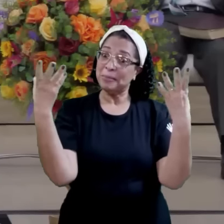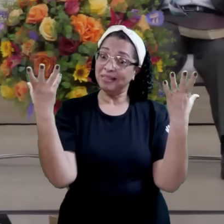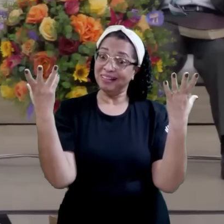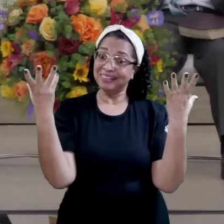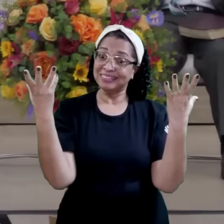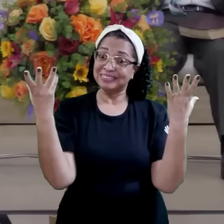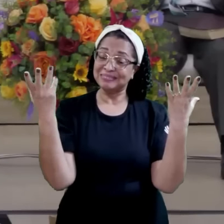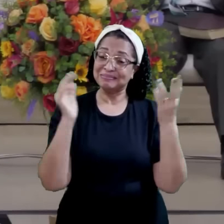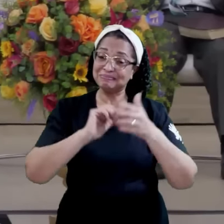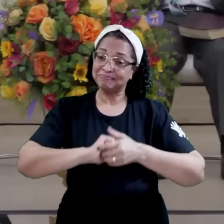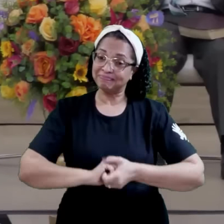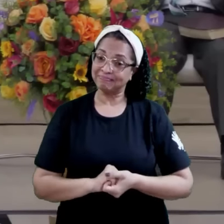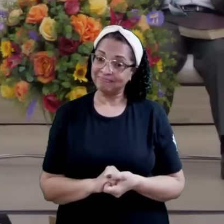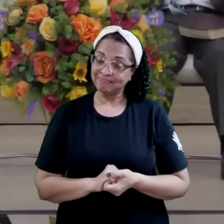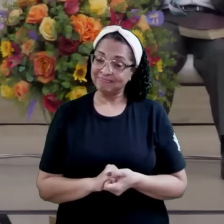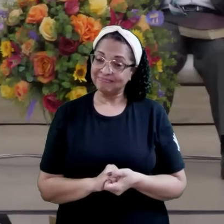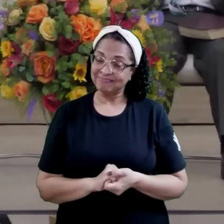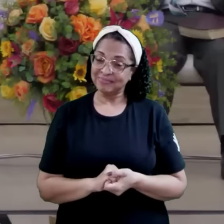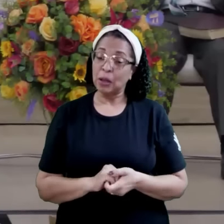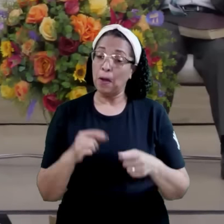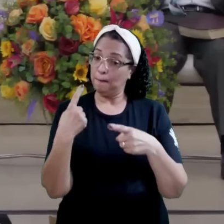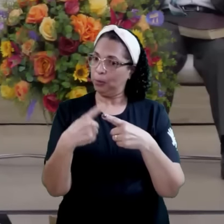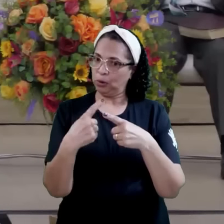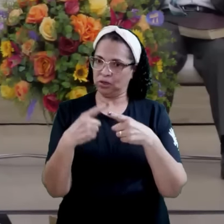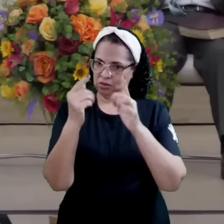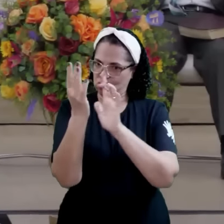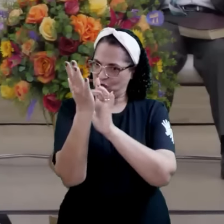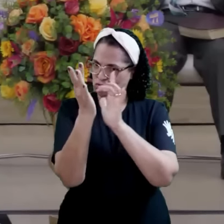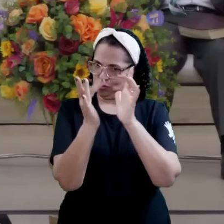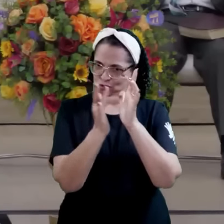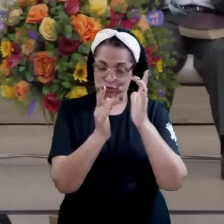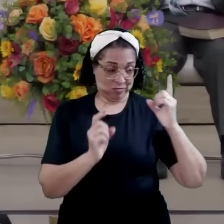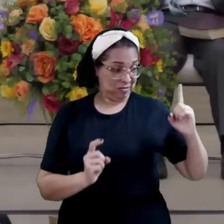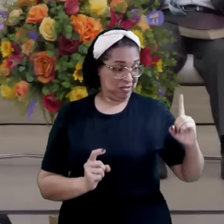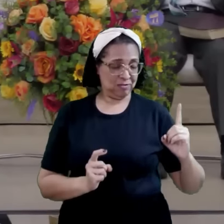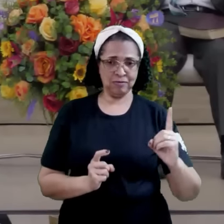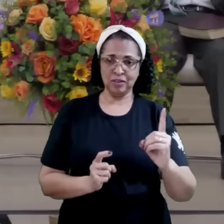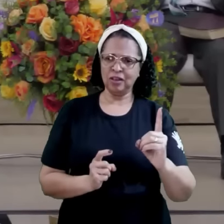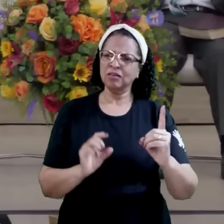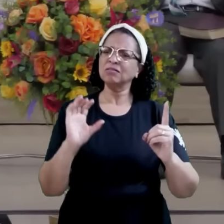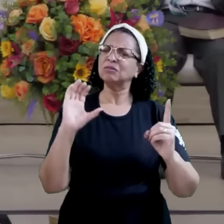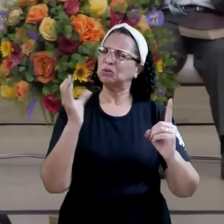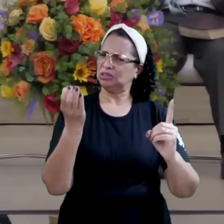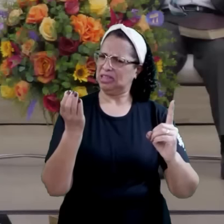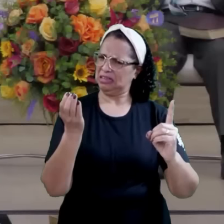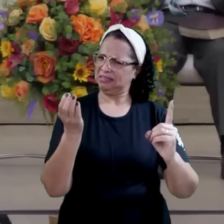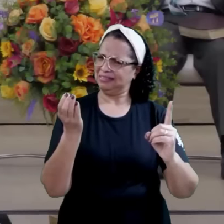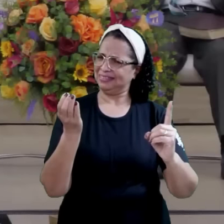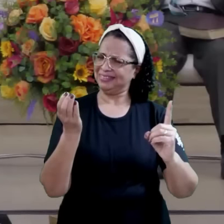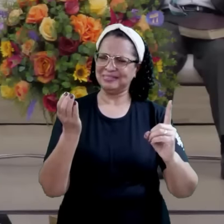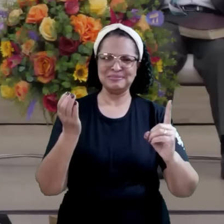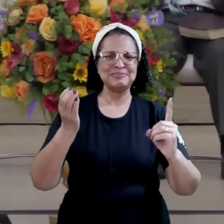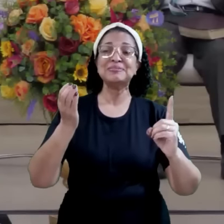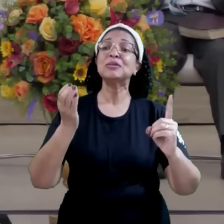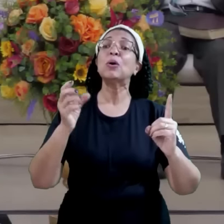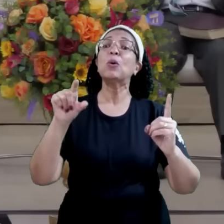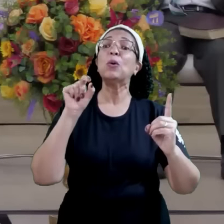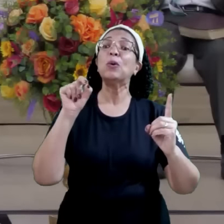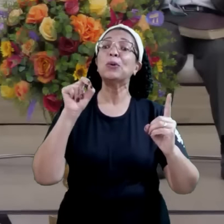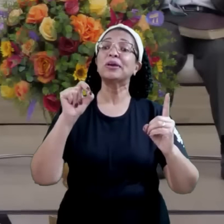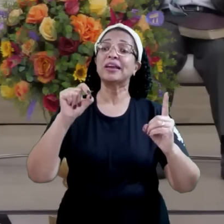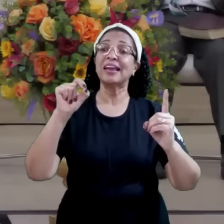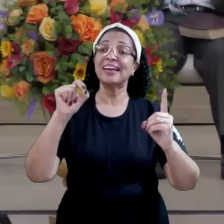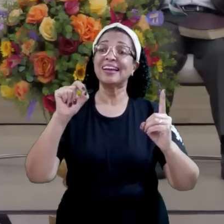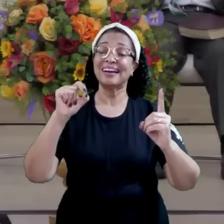vi Jesus entrar no lugar e ficar do mesmo jeito Aonde Jesus entra o milagre ele entra na casa de Jairo ressuscita a filha de